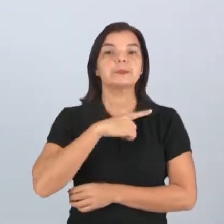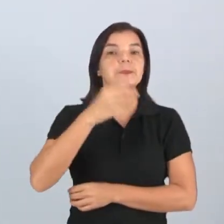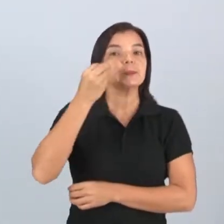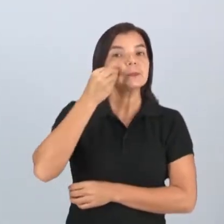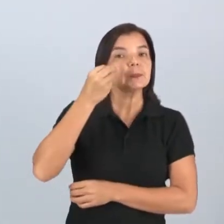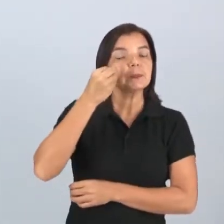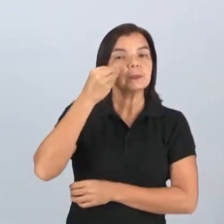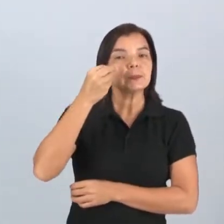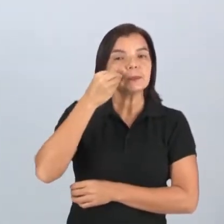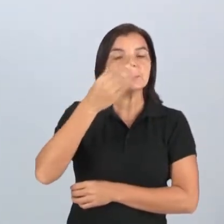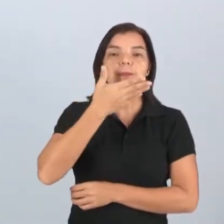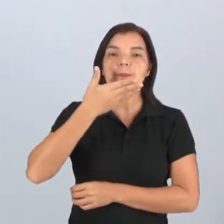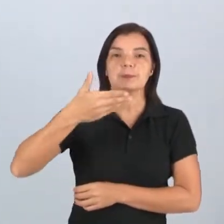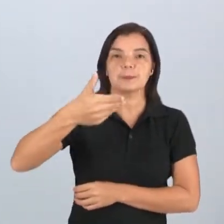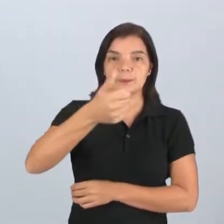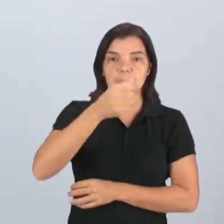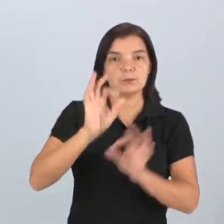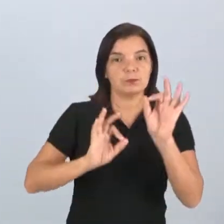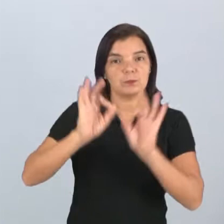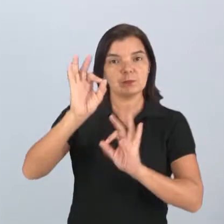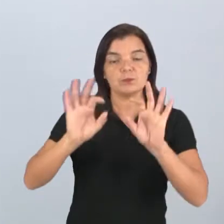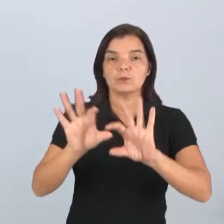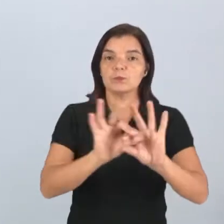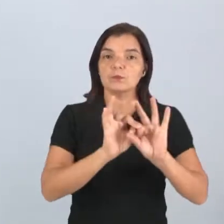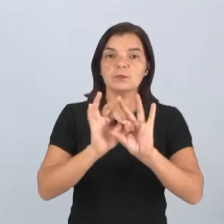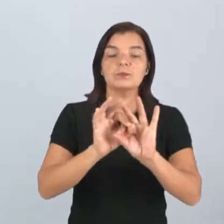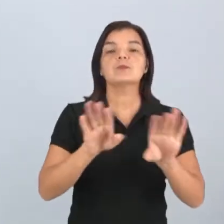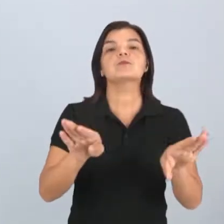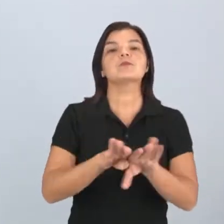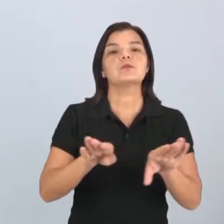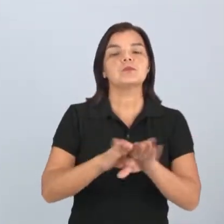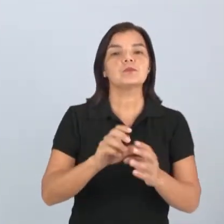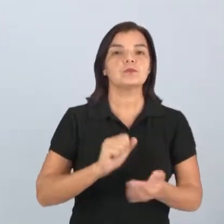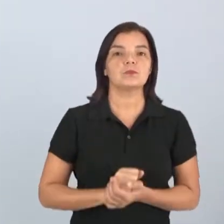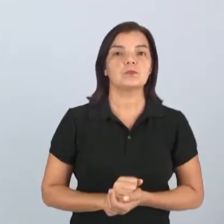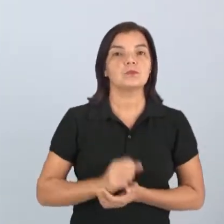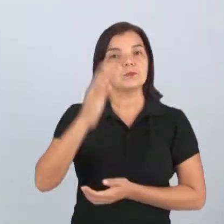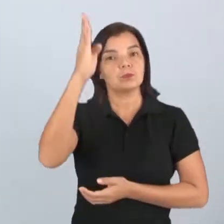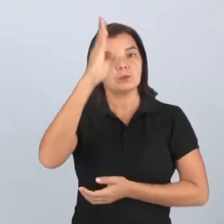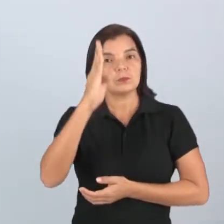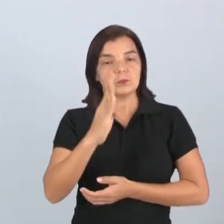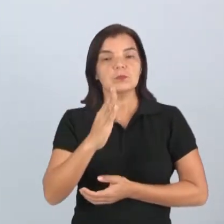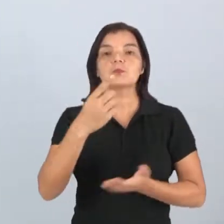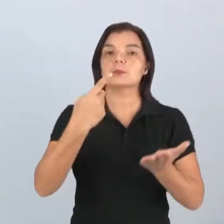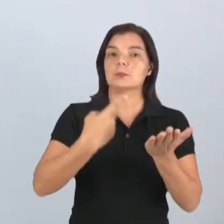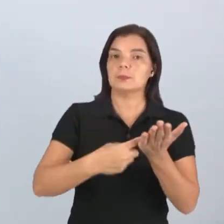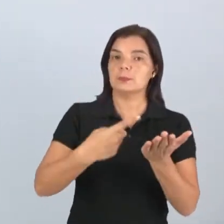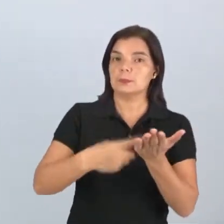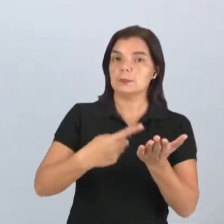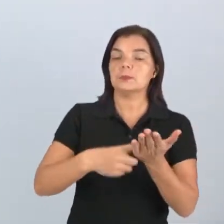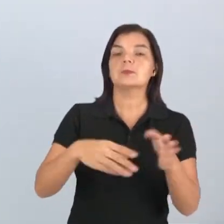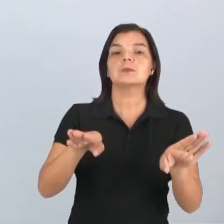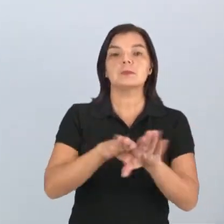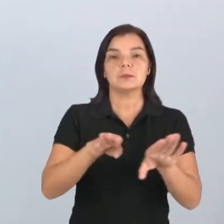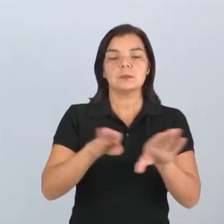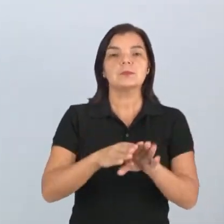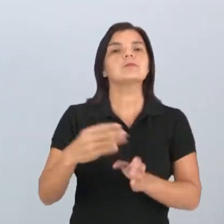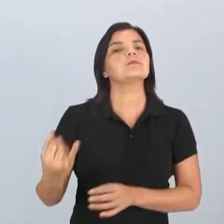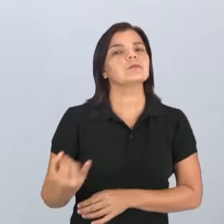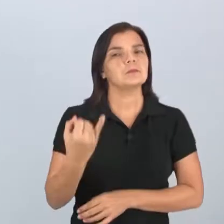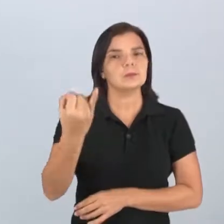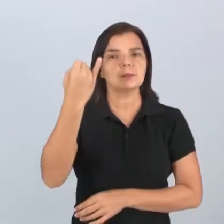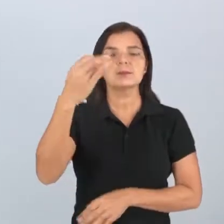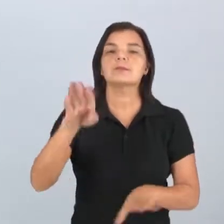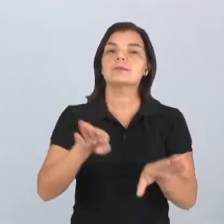tentando se estruturar ainda, formar uma hegemonia, com o Brasil, a Bolívia também vai ter uma questão muito